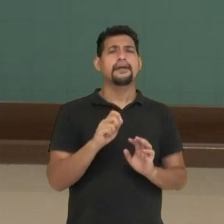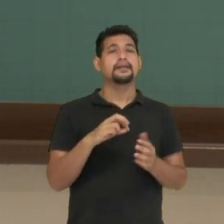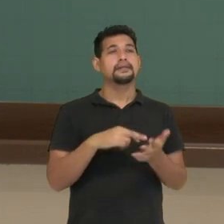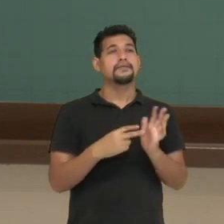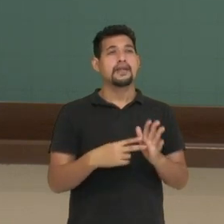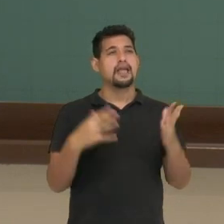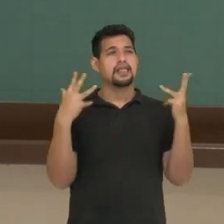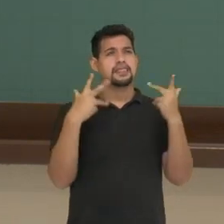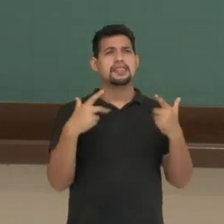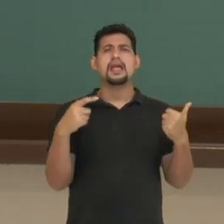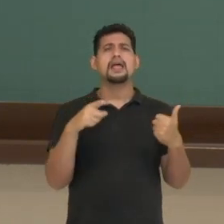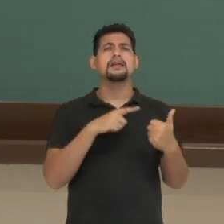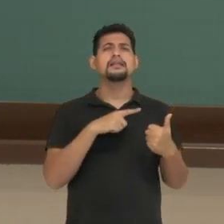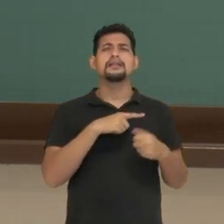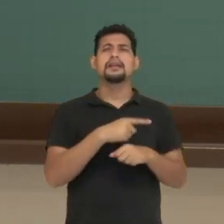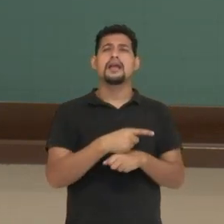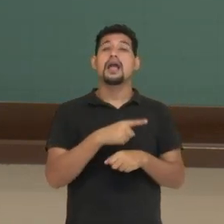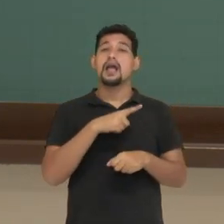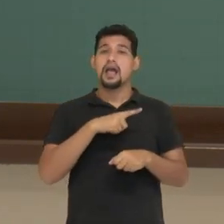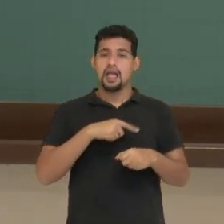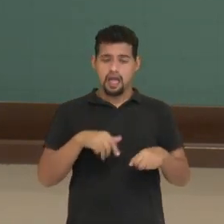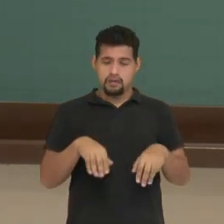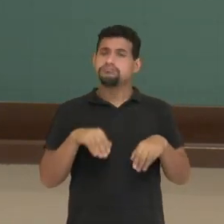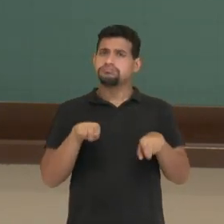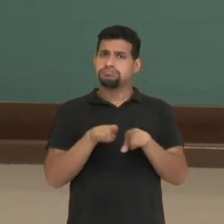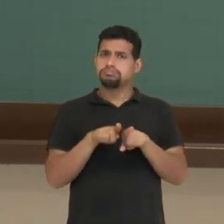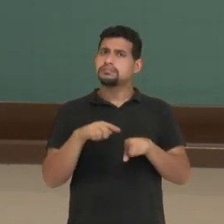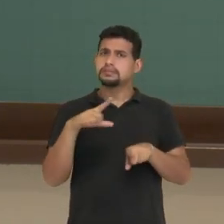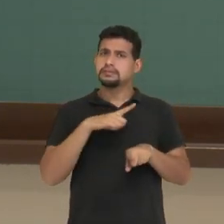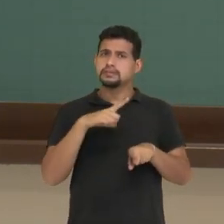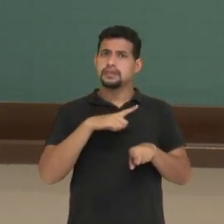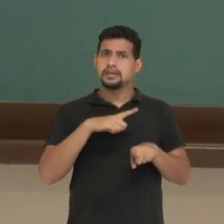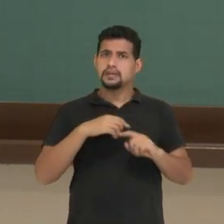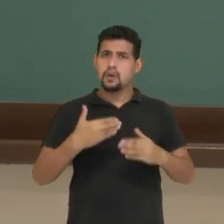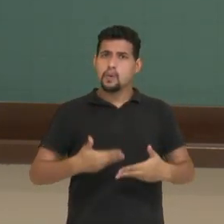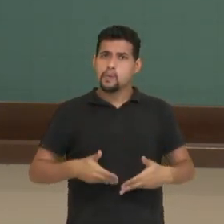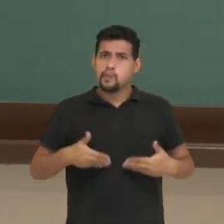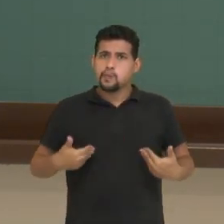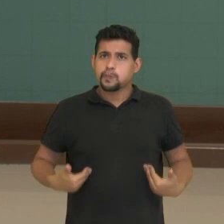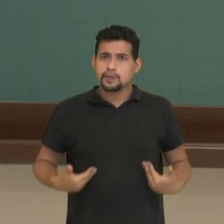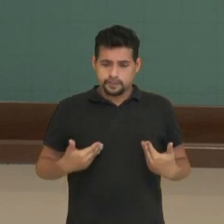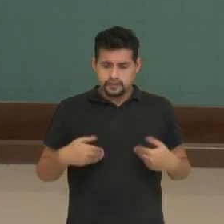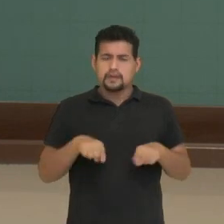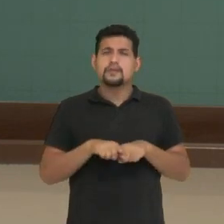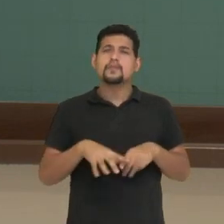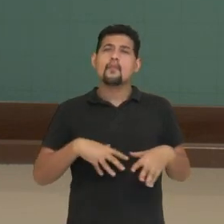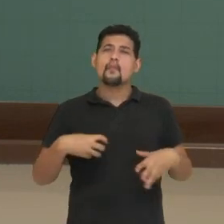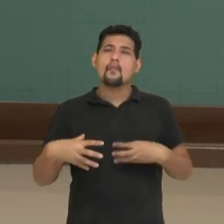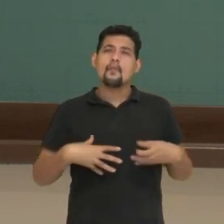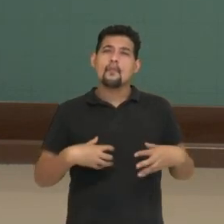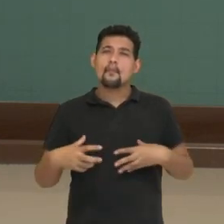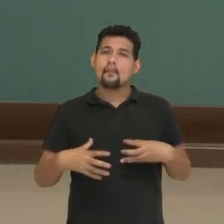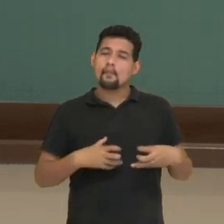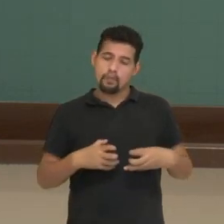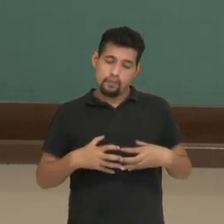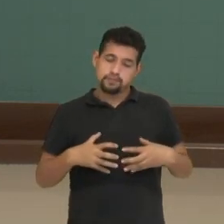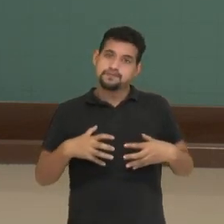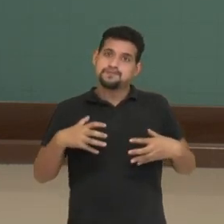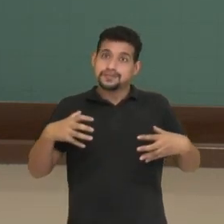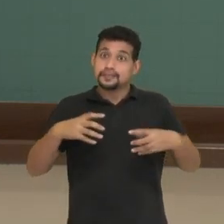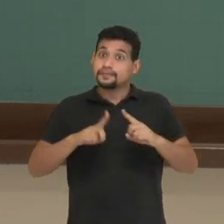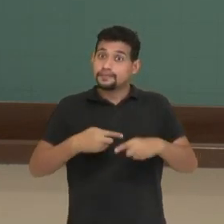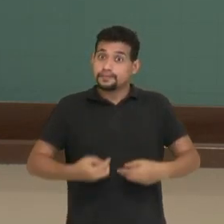têm o marsúpio, aquela bolsa onde o filhotinho vai ficar ali se alimentando e crescendo aos pouquinhos. Ele só